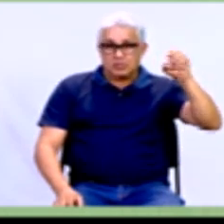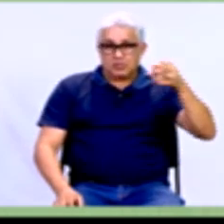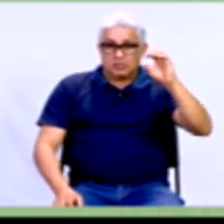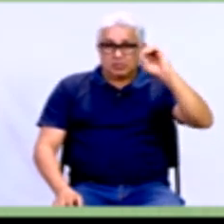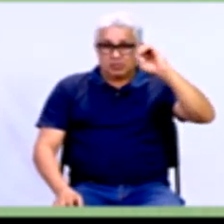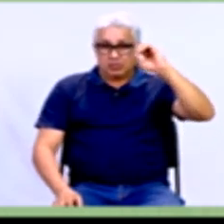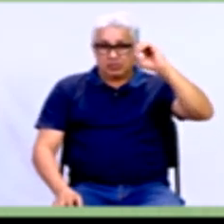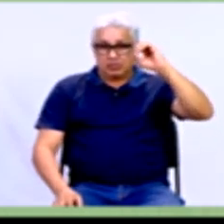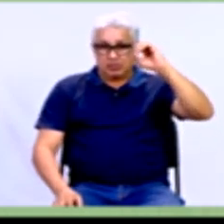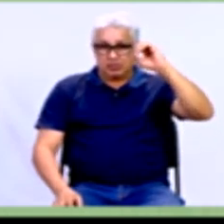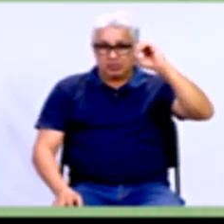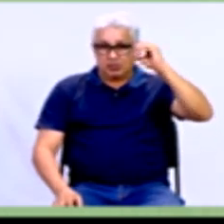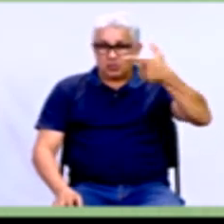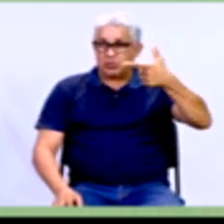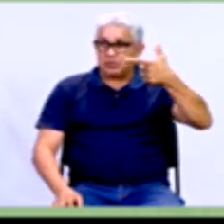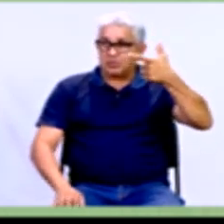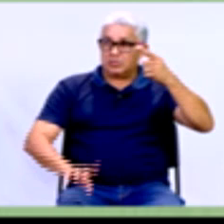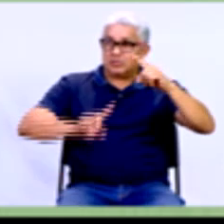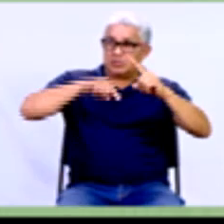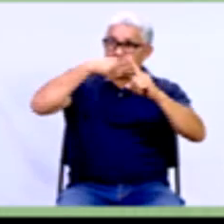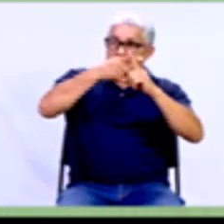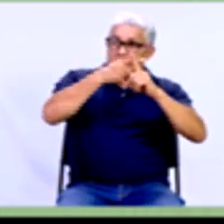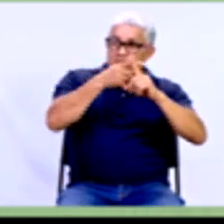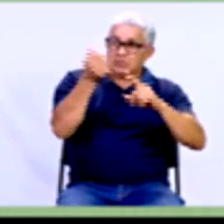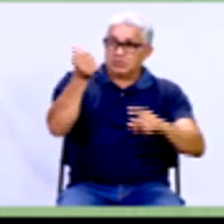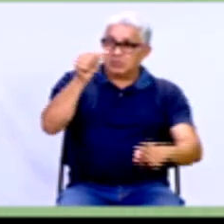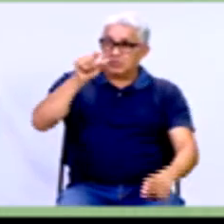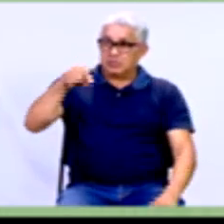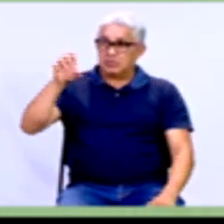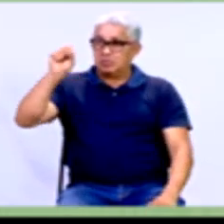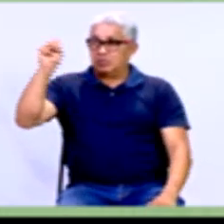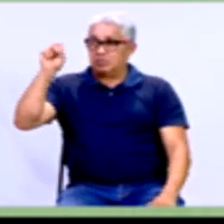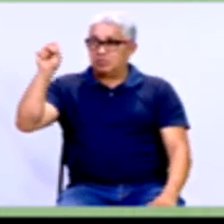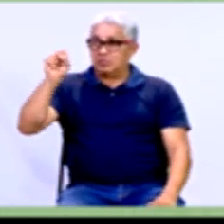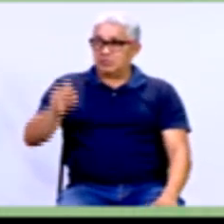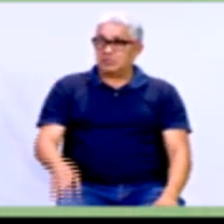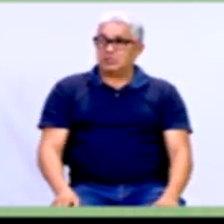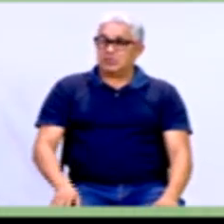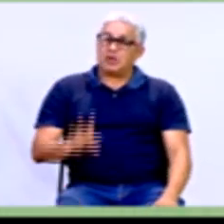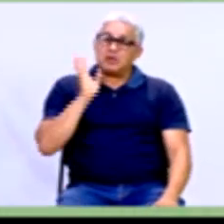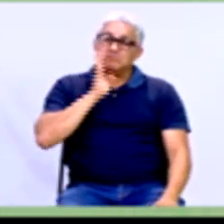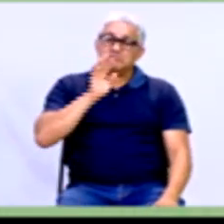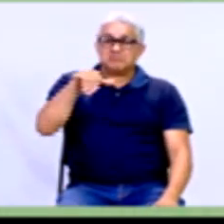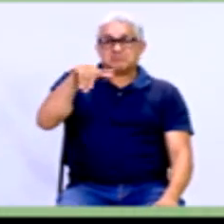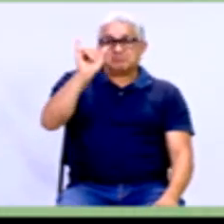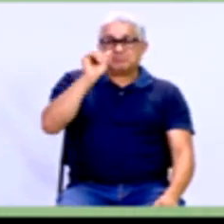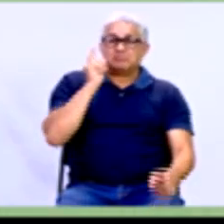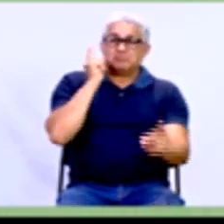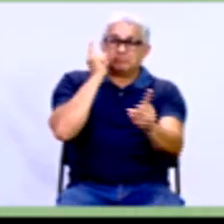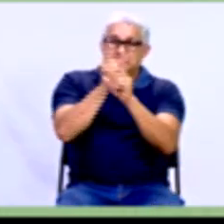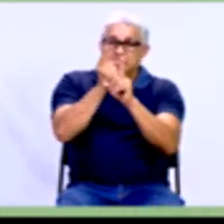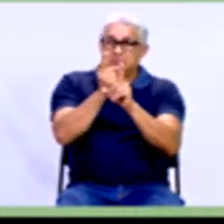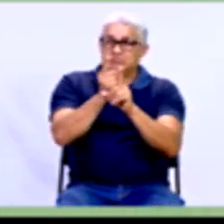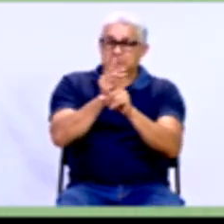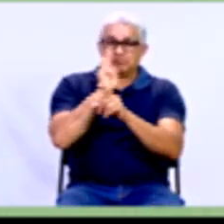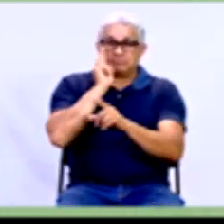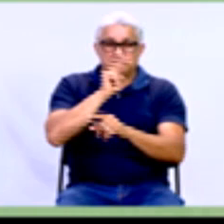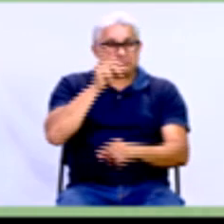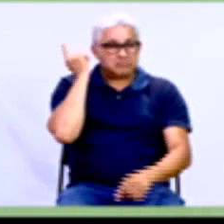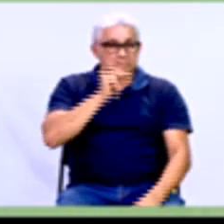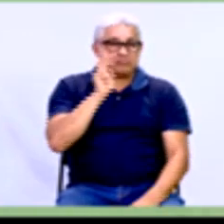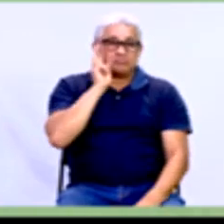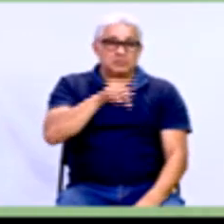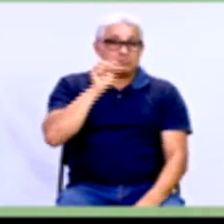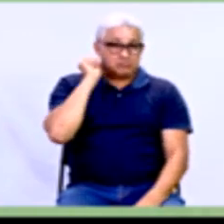que vai dar 30,02, mais 11,82. Olha que legal, pessoal. Então, o dono conseguiu enxergar aqui que